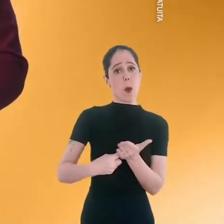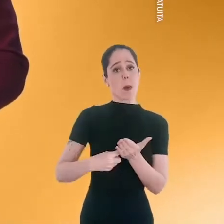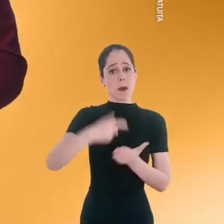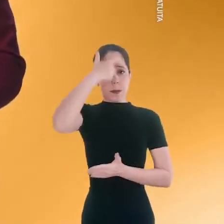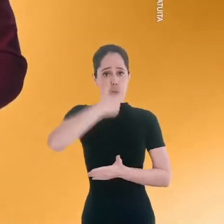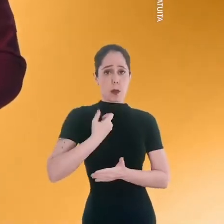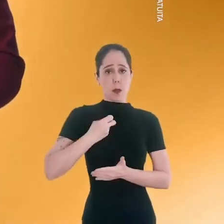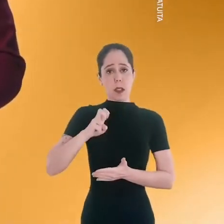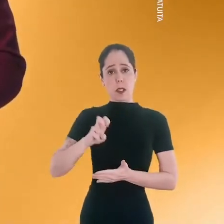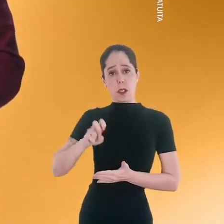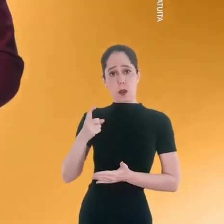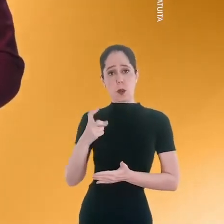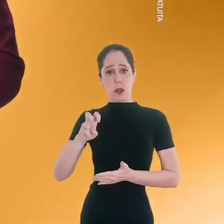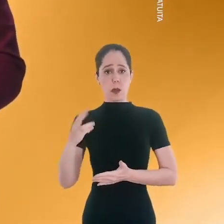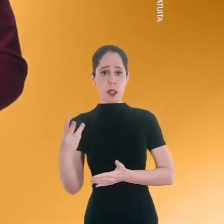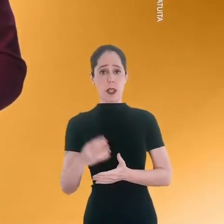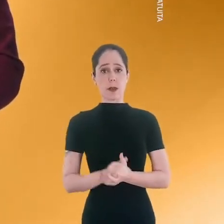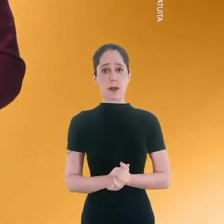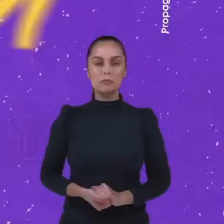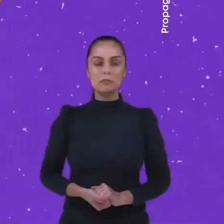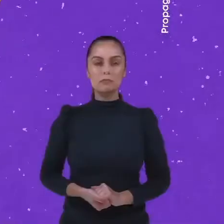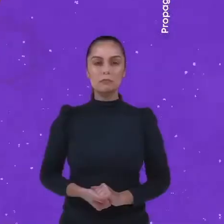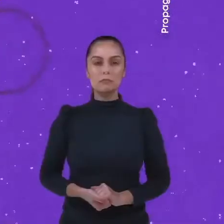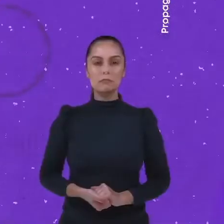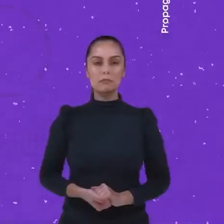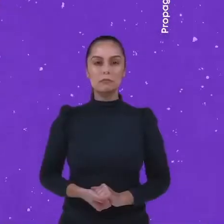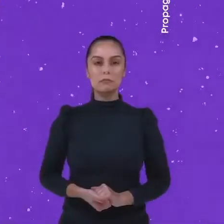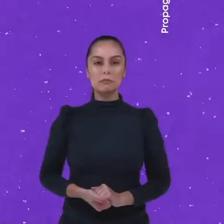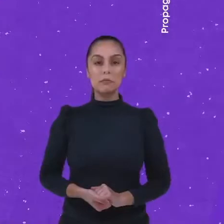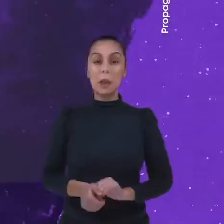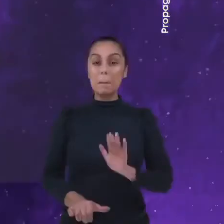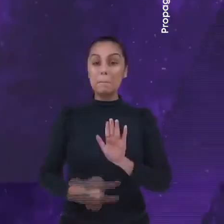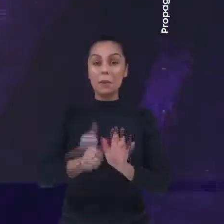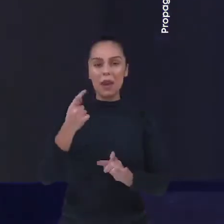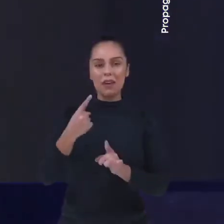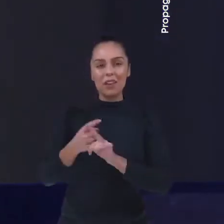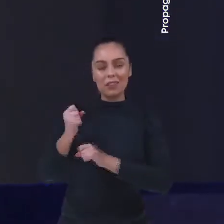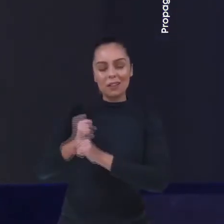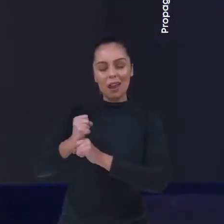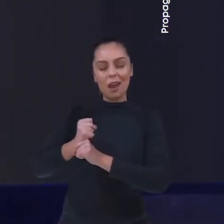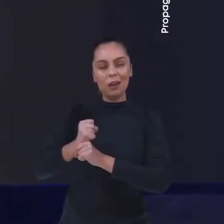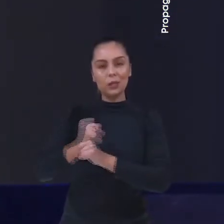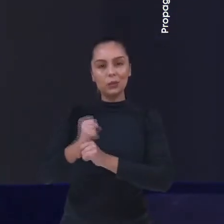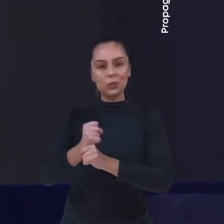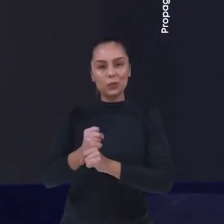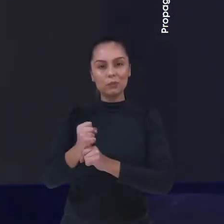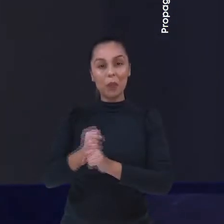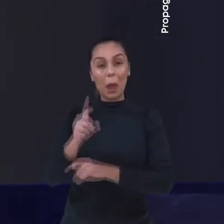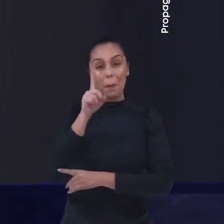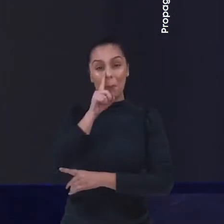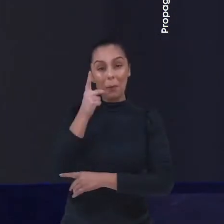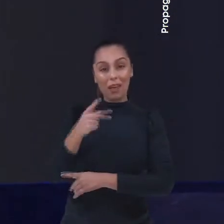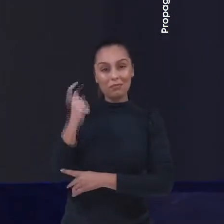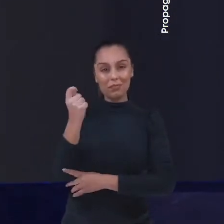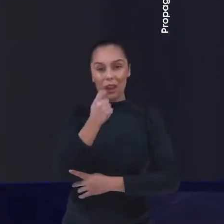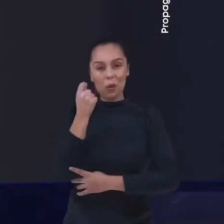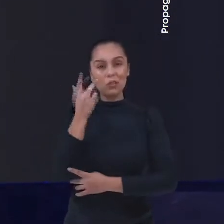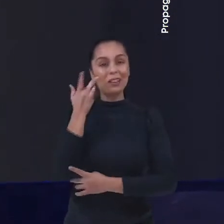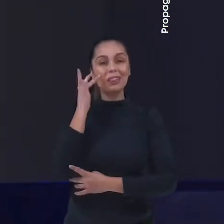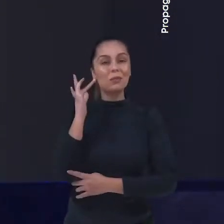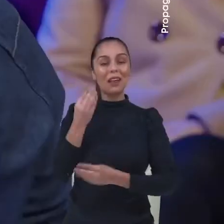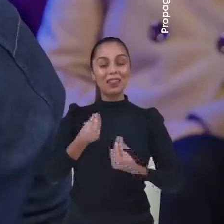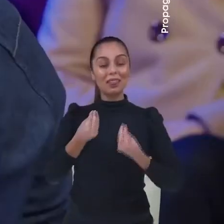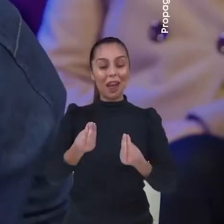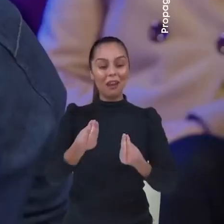compromisso. Marcos Maier, 55153. Pela primeira vez em muitos anos, mães gaúchas não sabem o que os